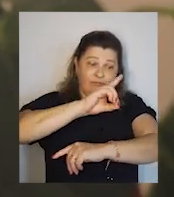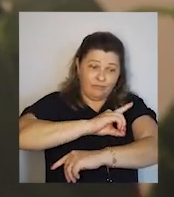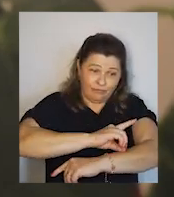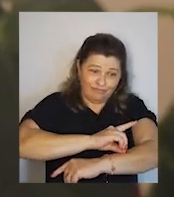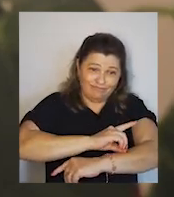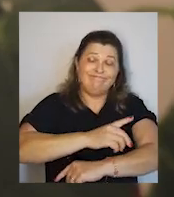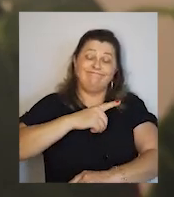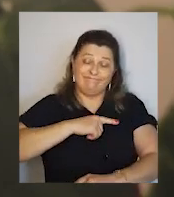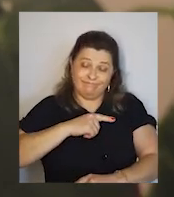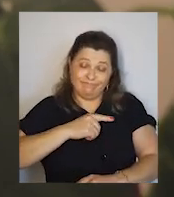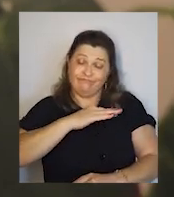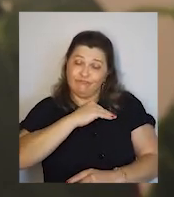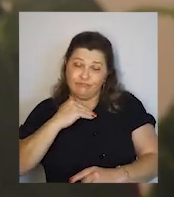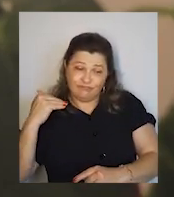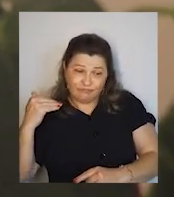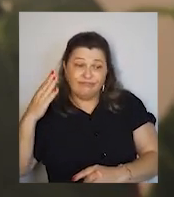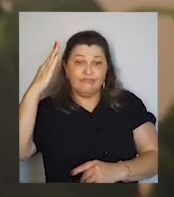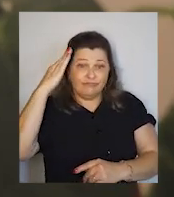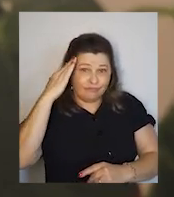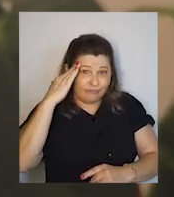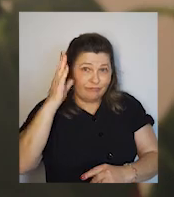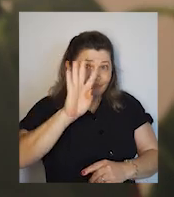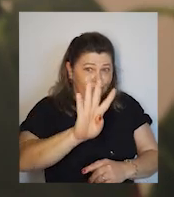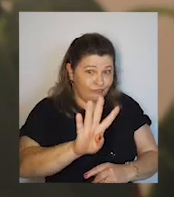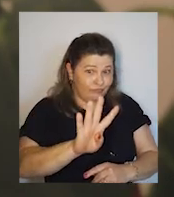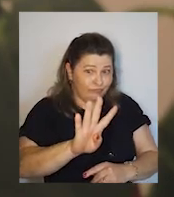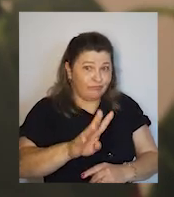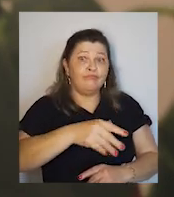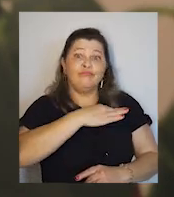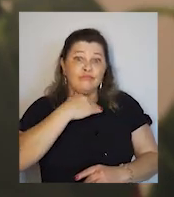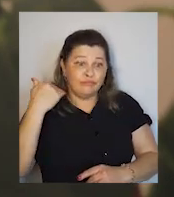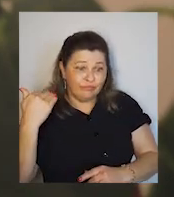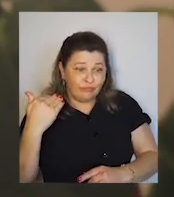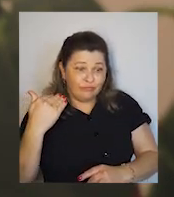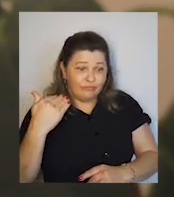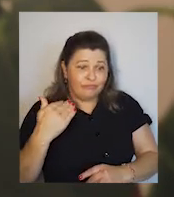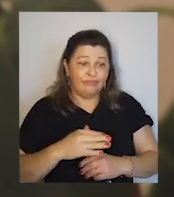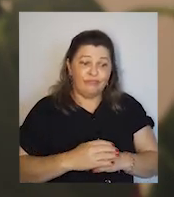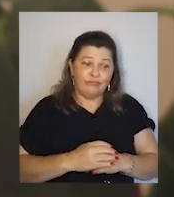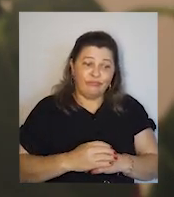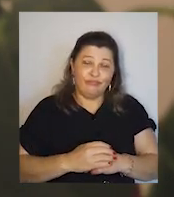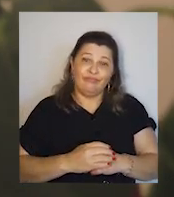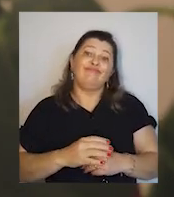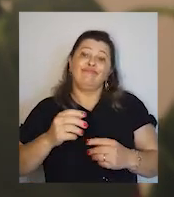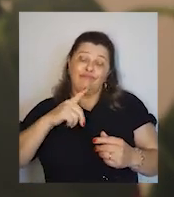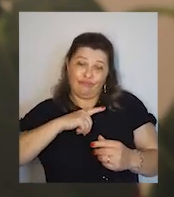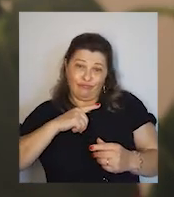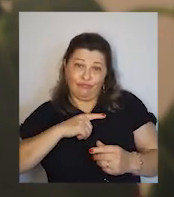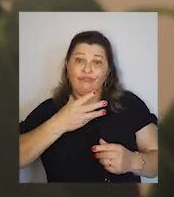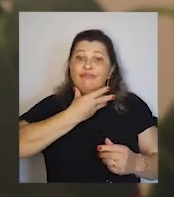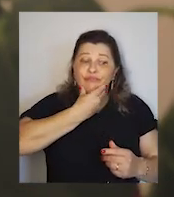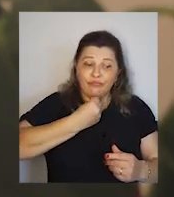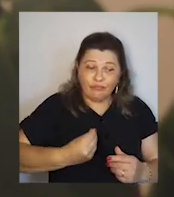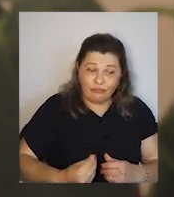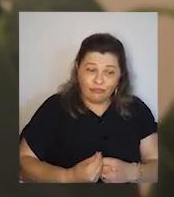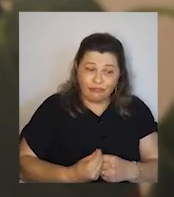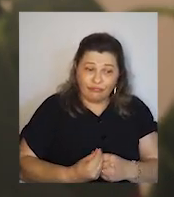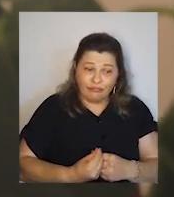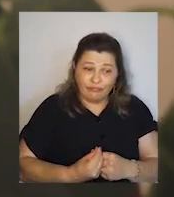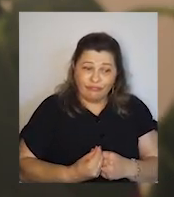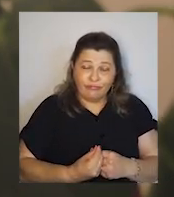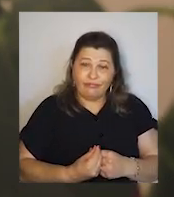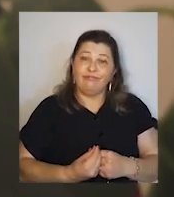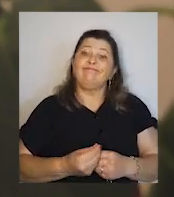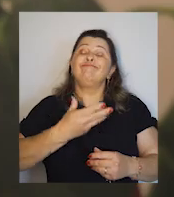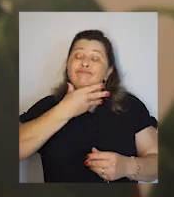teríamos suicídios. E nós sabemos que de cada 4 suicídios no Brasil, 3 são de homens. Logo, a probabilidade de ser um homem